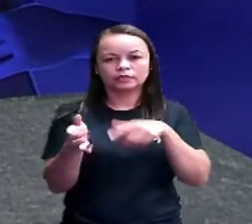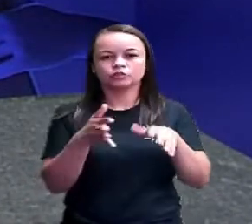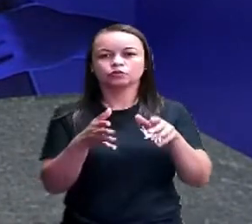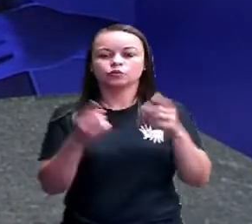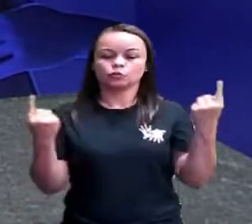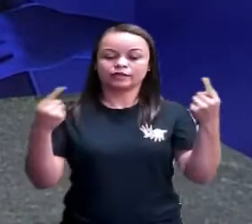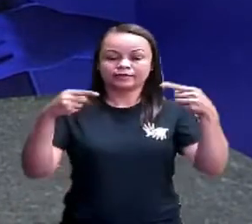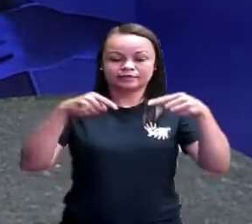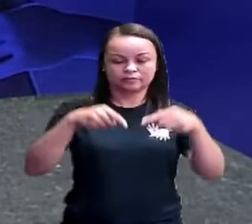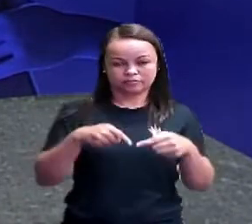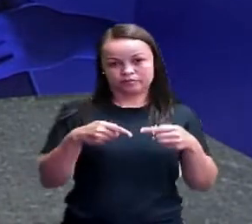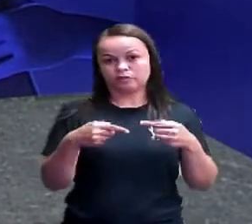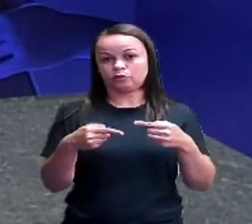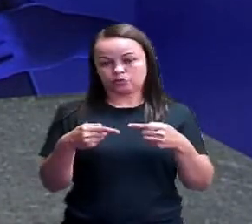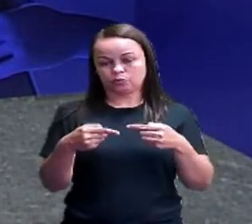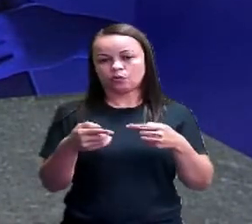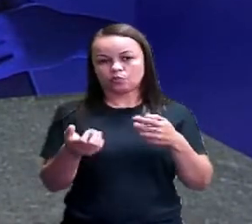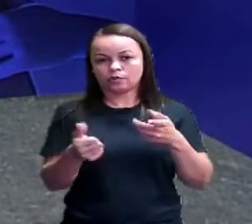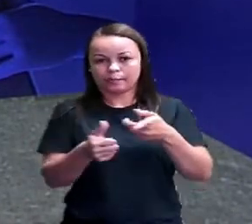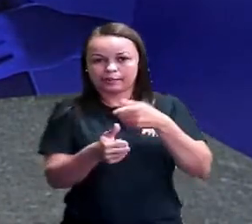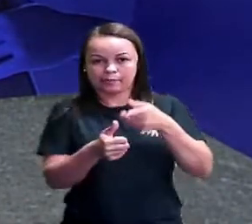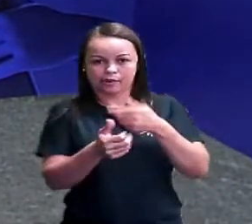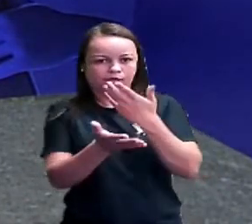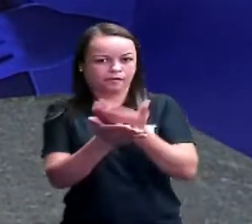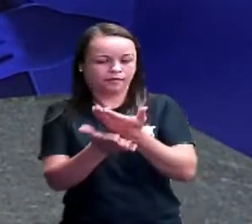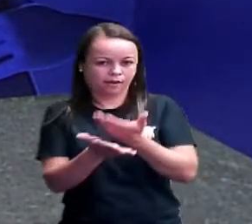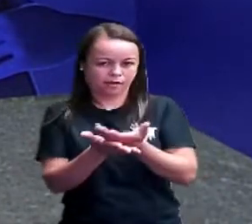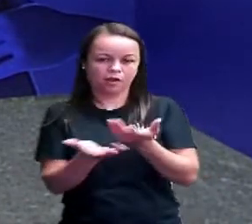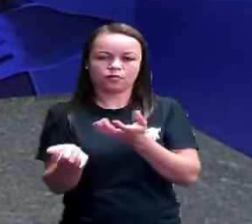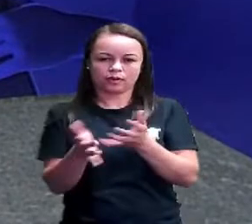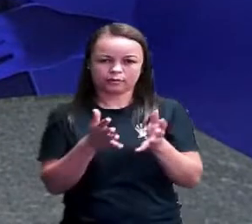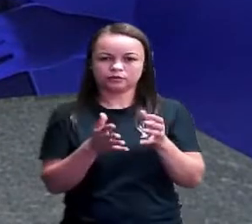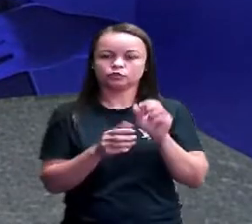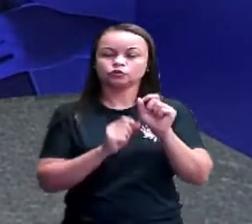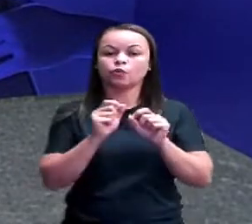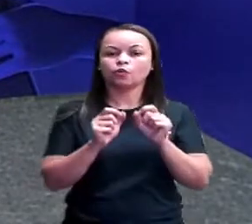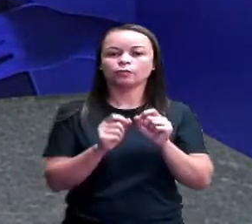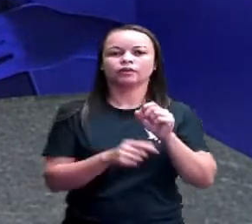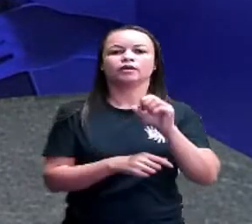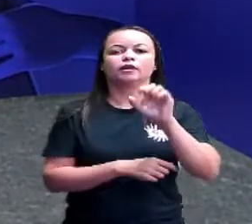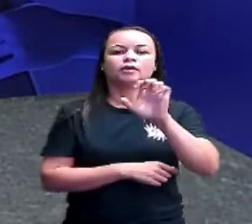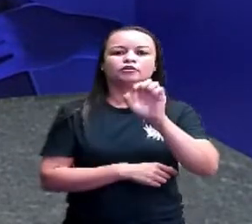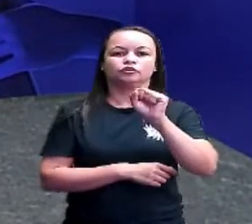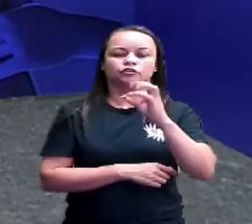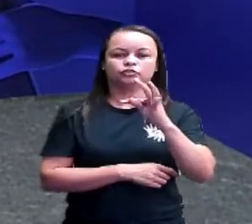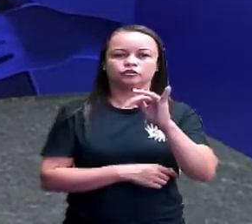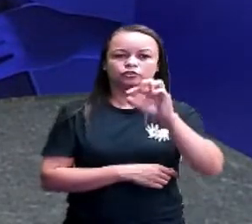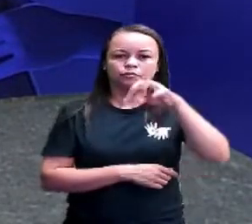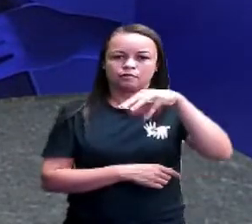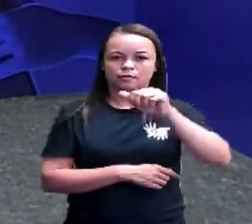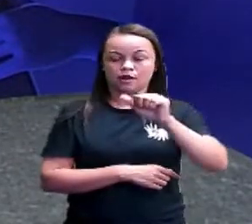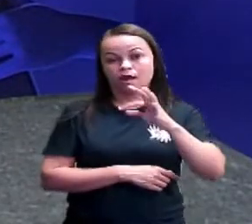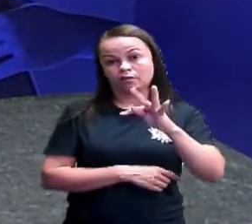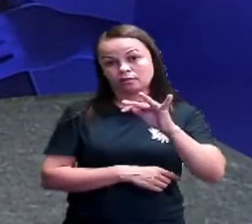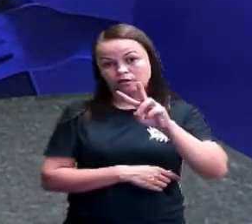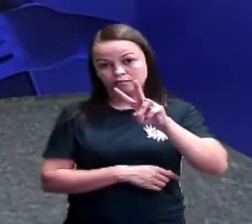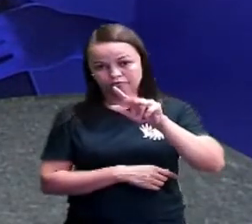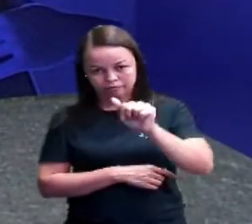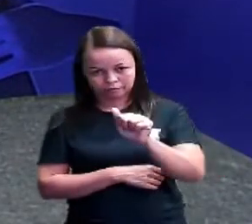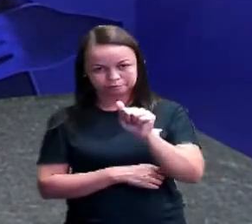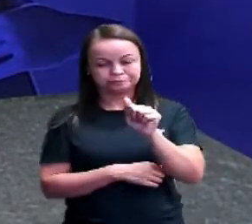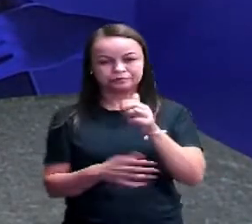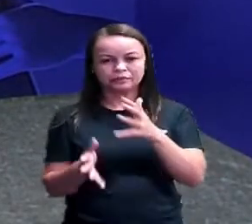aula. Lembra que eu deixei um desafio de estimativa? Pronto, a gente vai corrigir junto